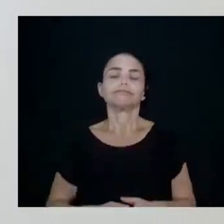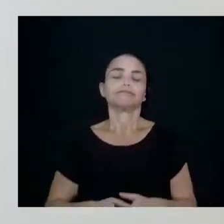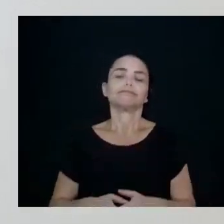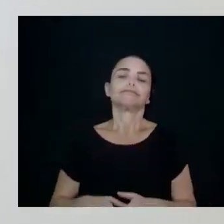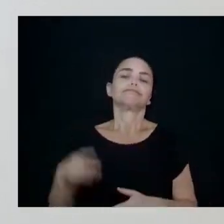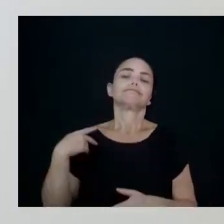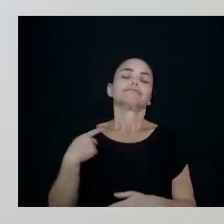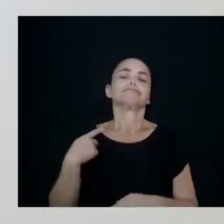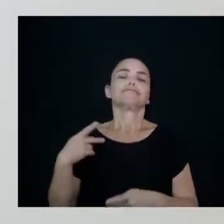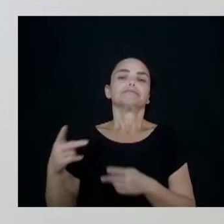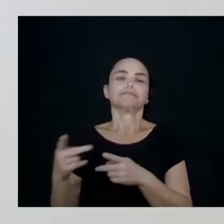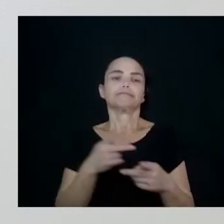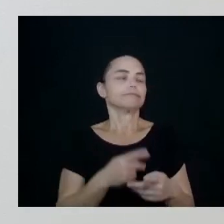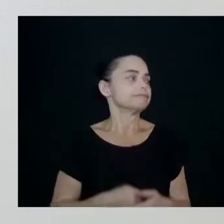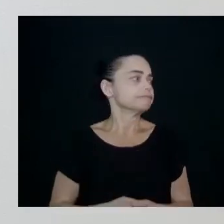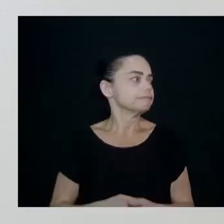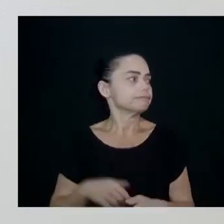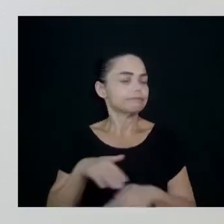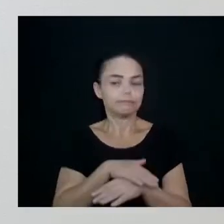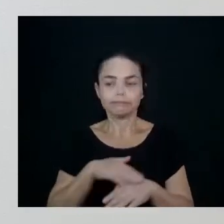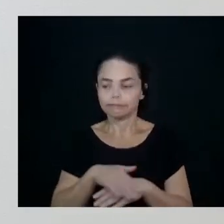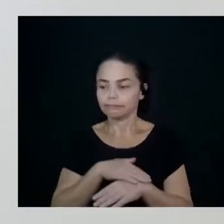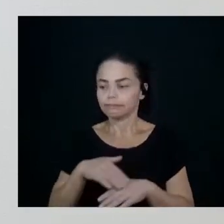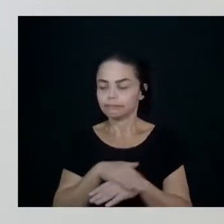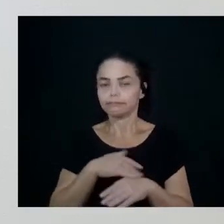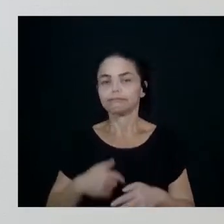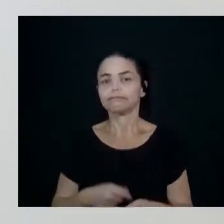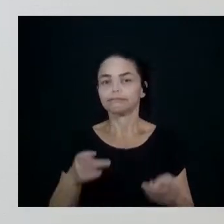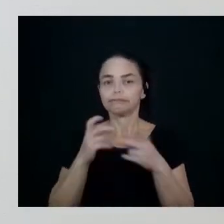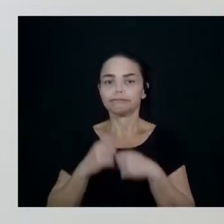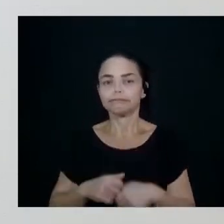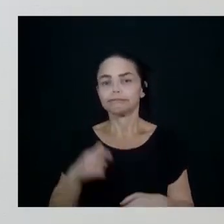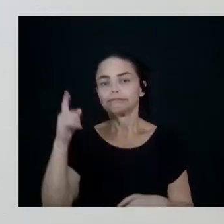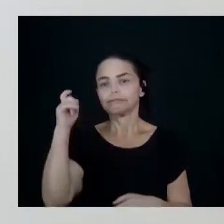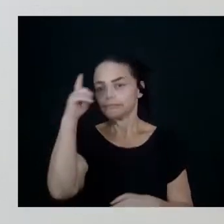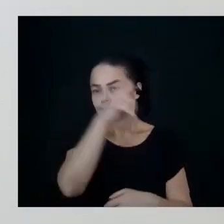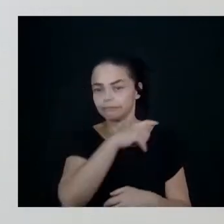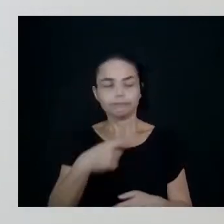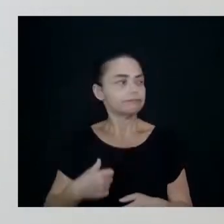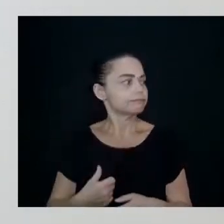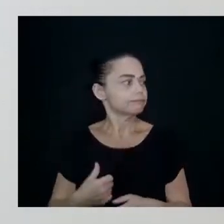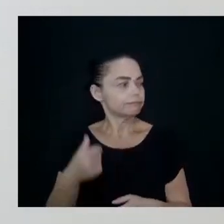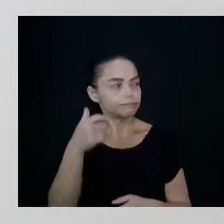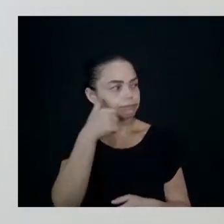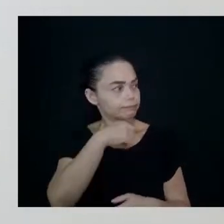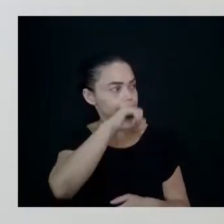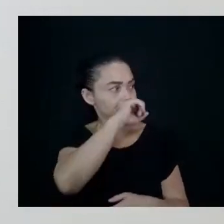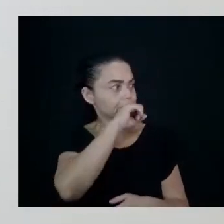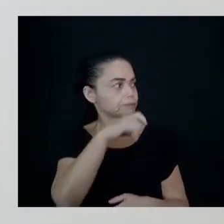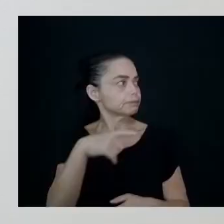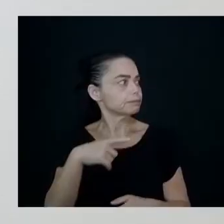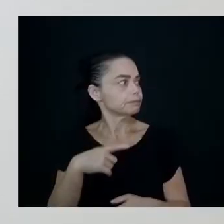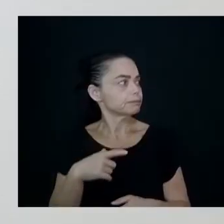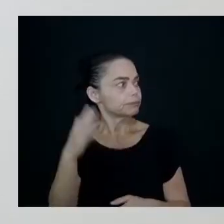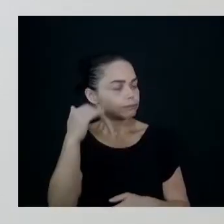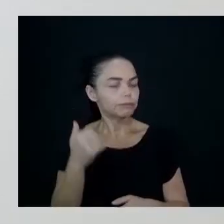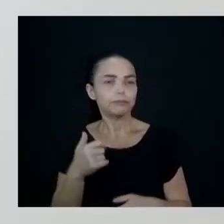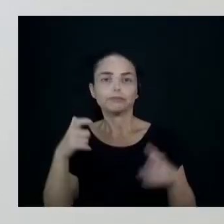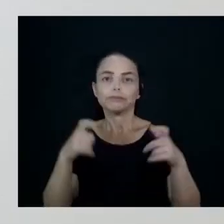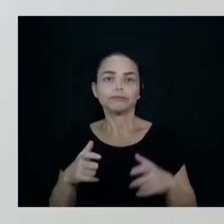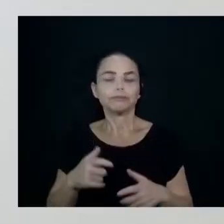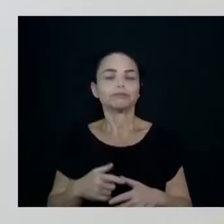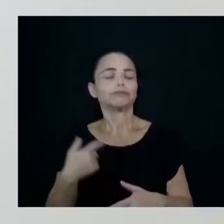a conversar com outras mães e perceber a dificuldade dessas mães em saber onde levar os filhos. Muitas mães reclamavam que não